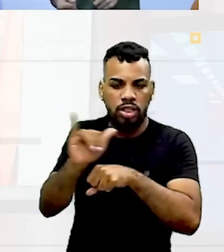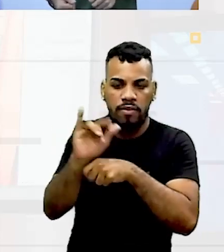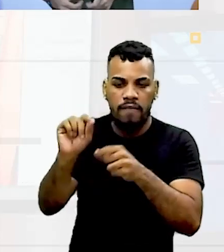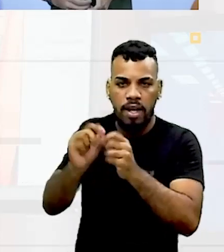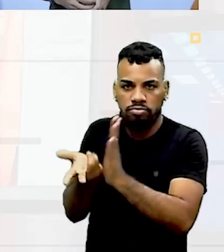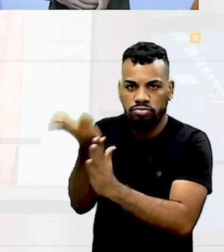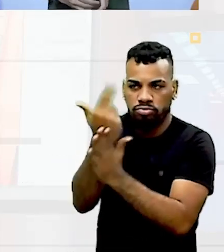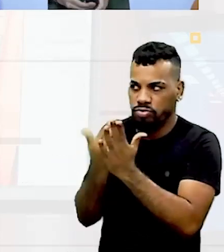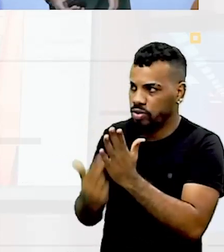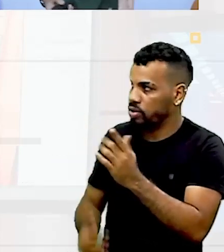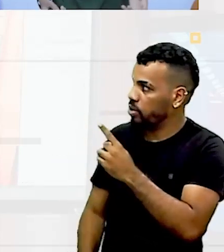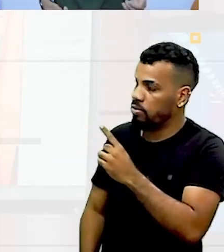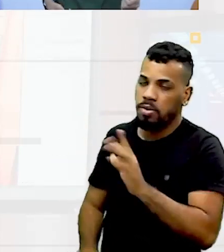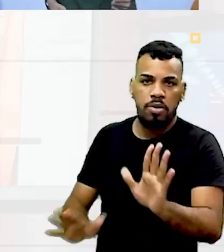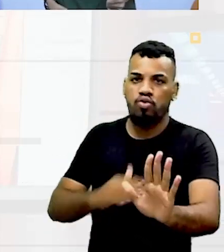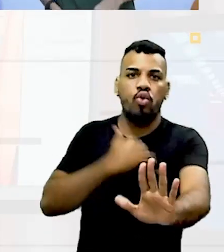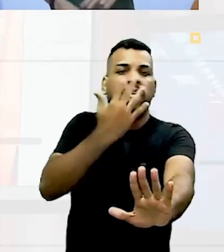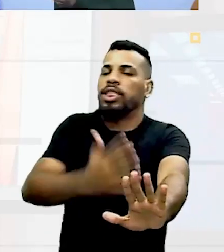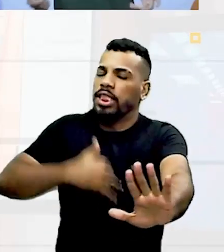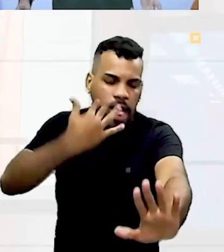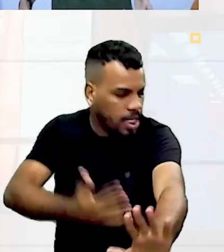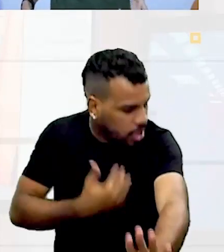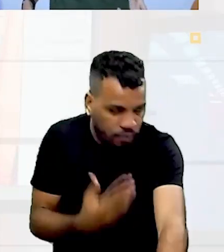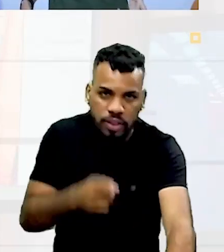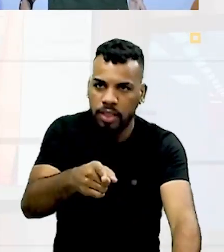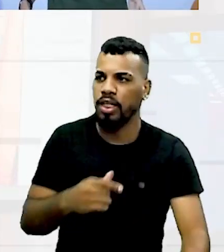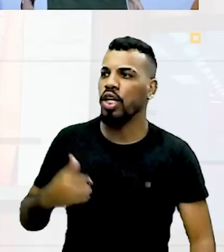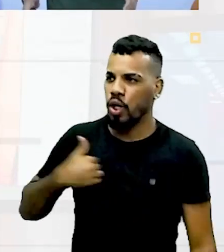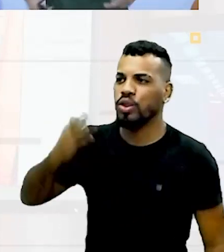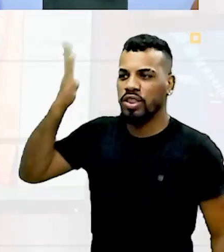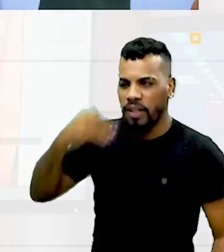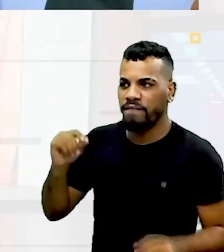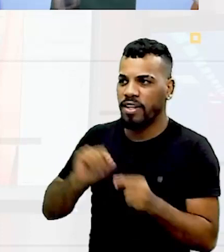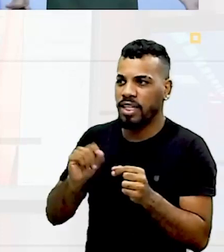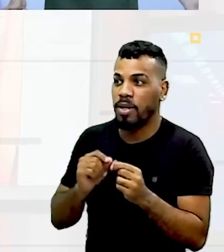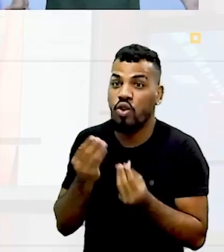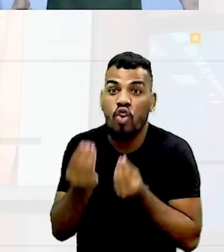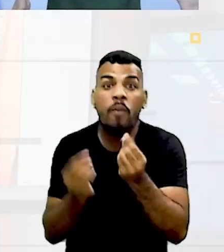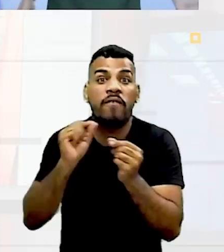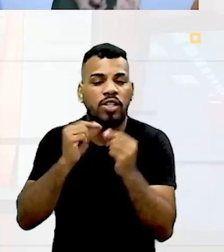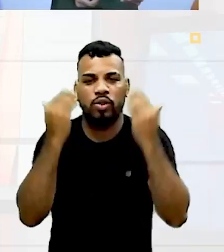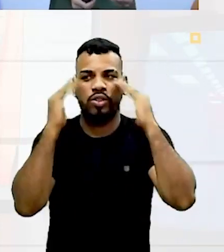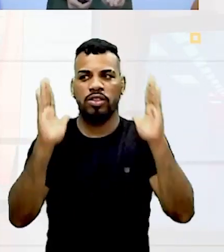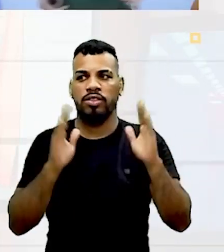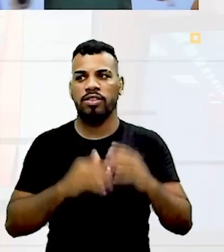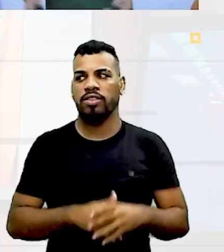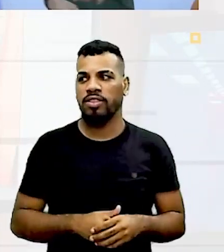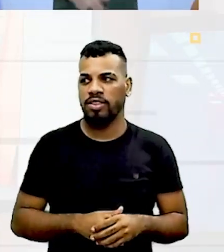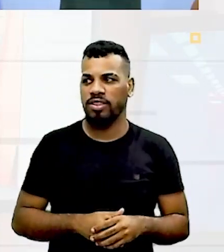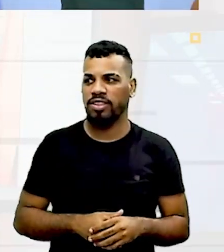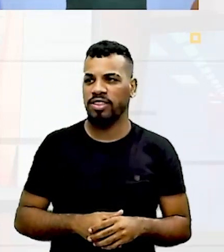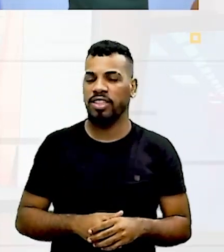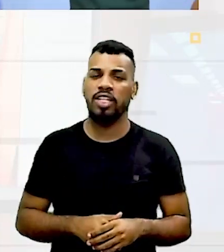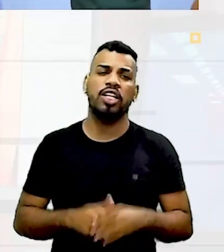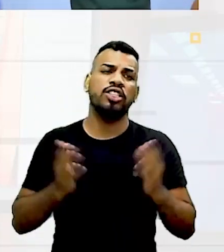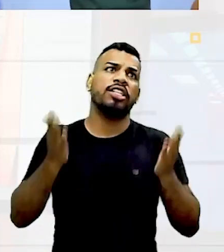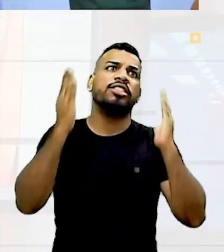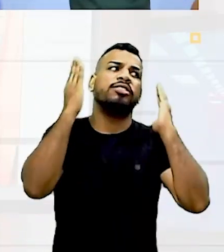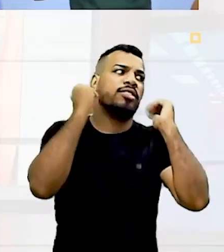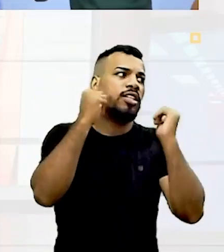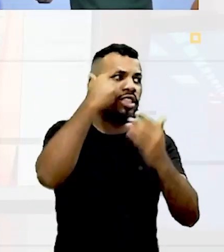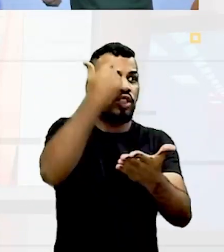animações. Não adianta você saber o que você vai fazer, mas não saber como fazer. Tá, eu já decidi tudo que eu quero da